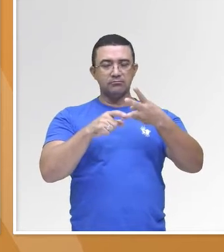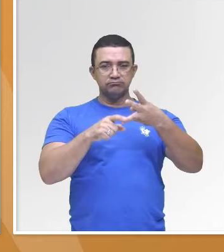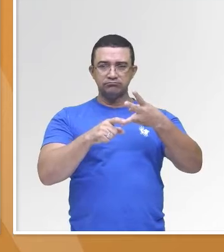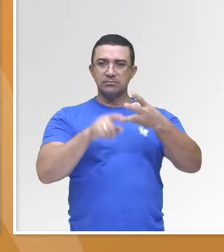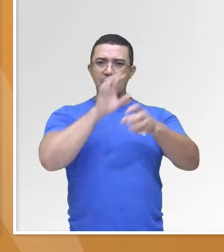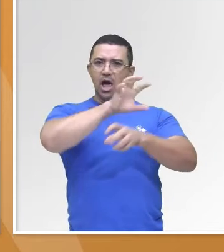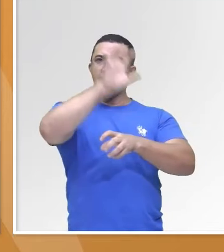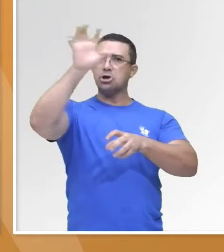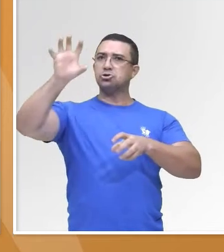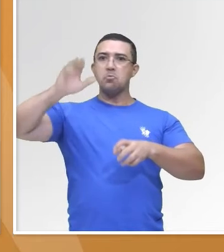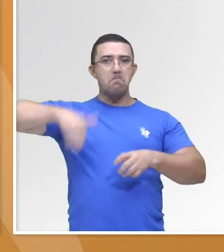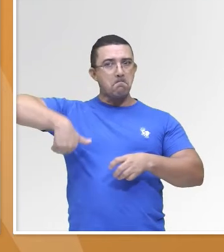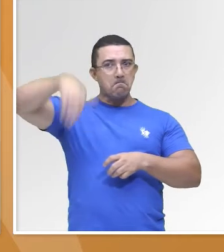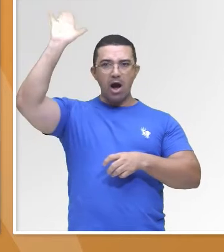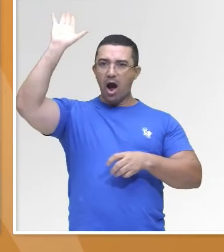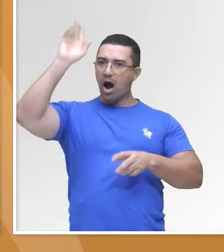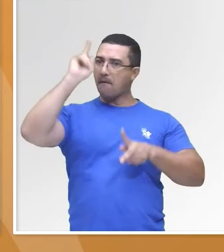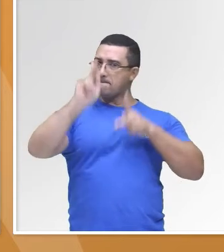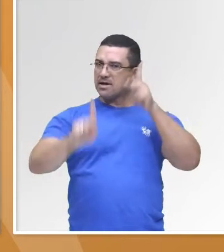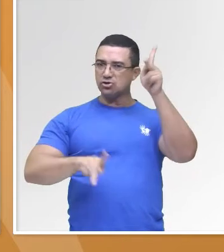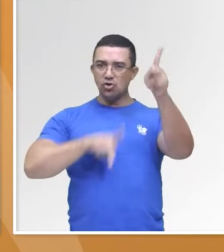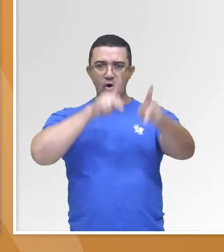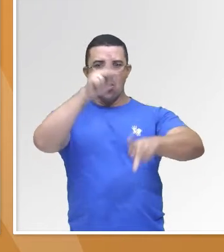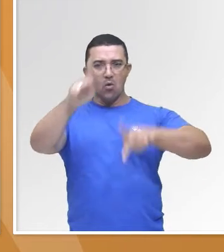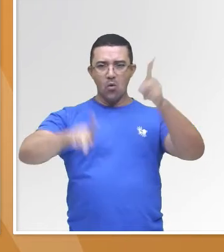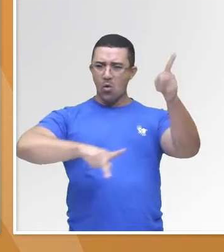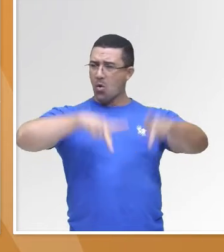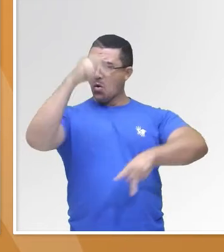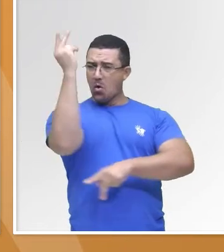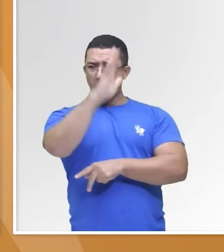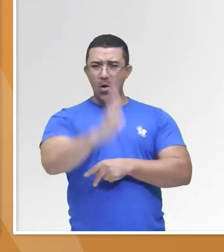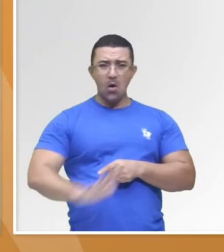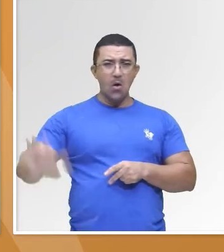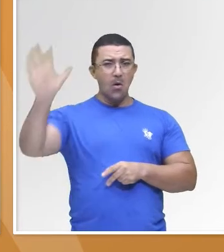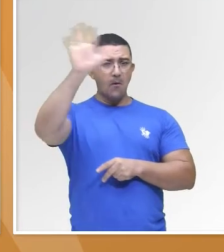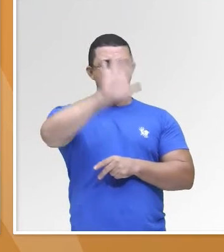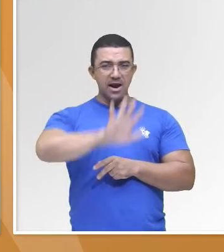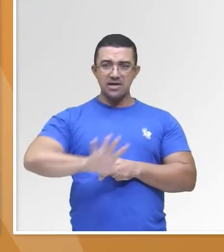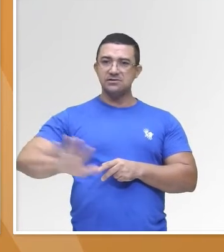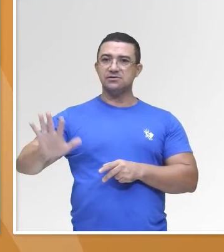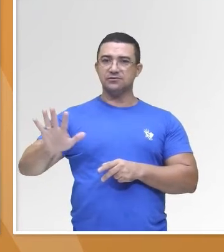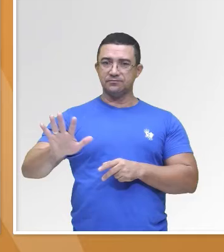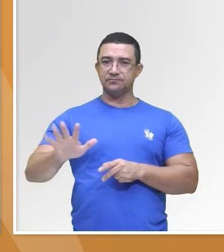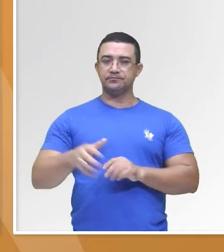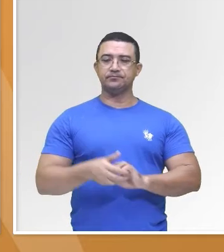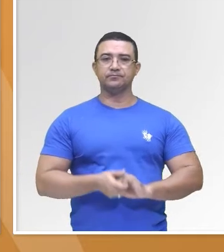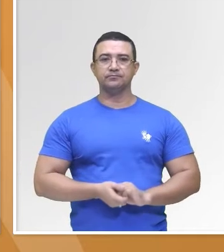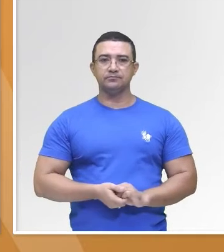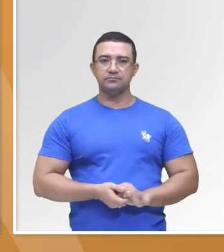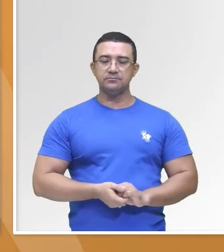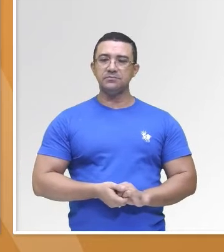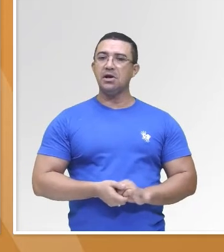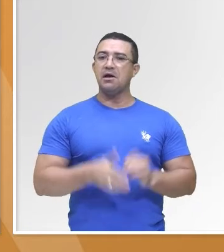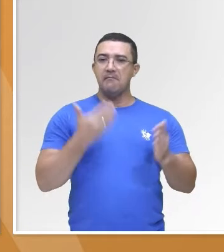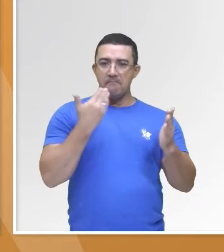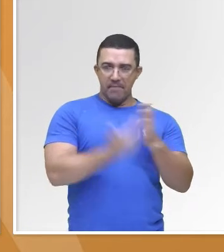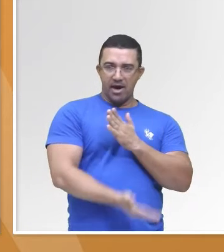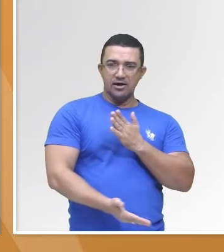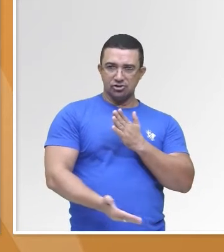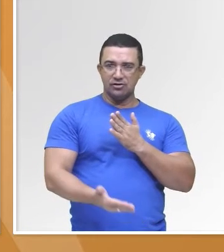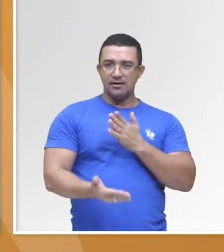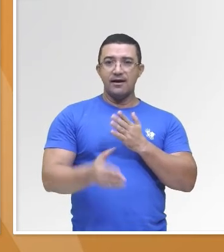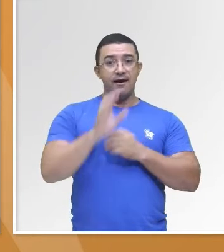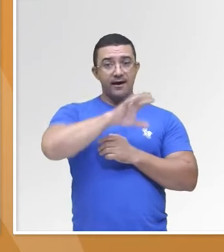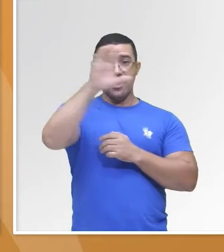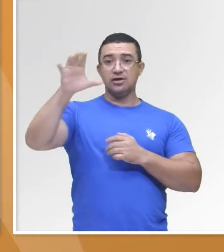Brasil, ou seja, vai perder ali em questões populacionais para a região sudeste e